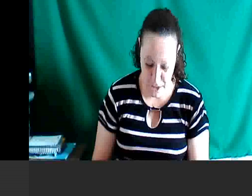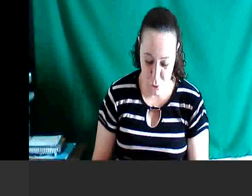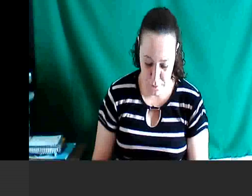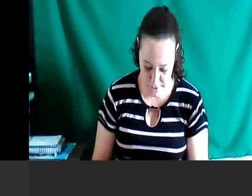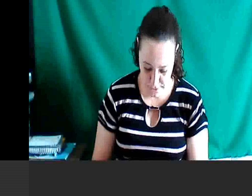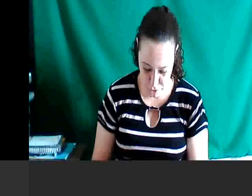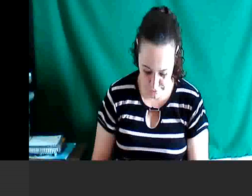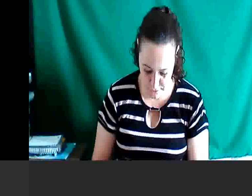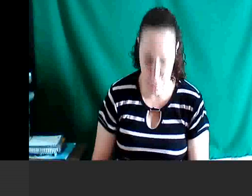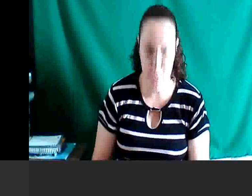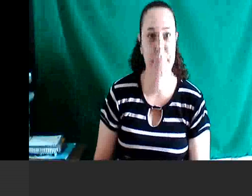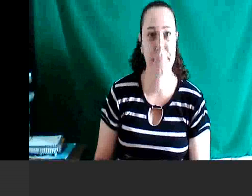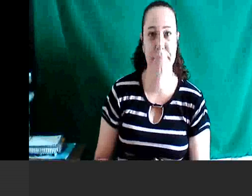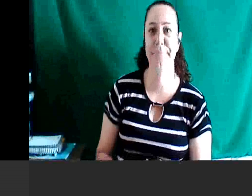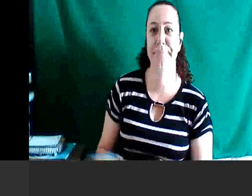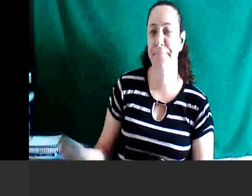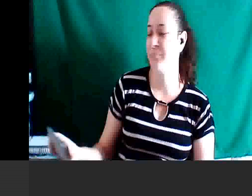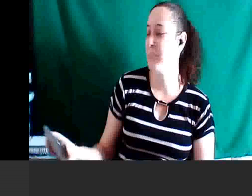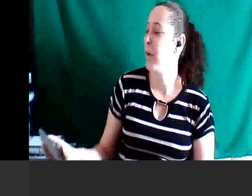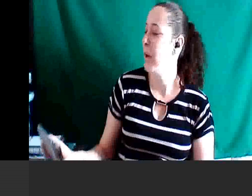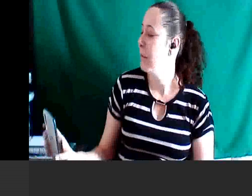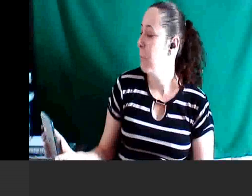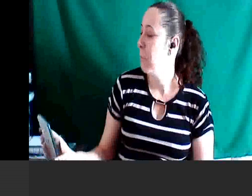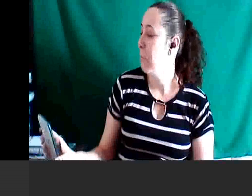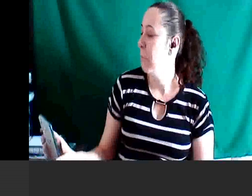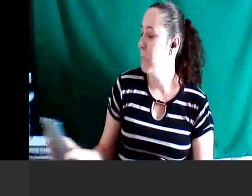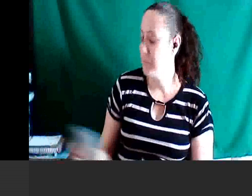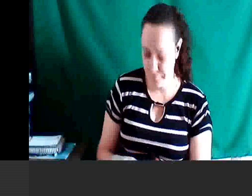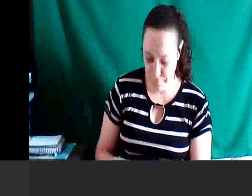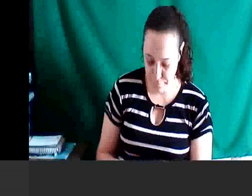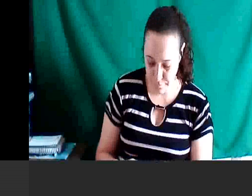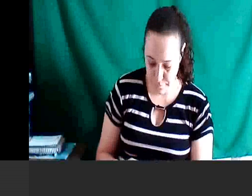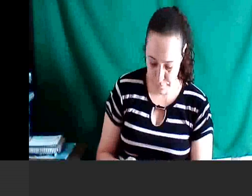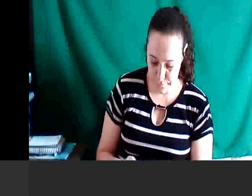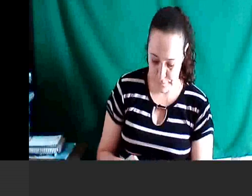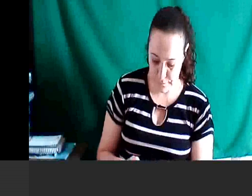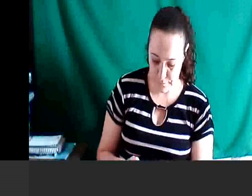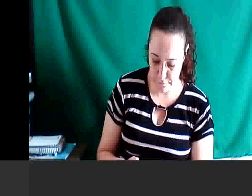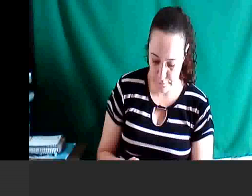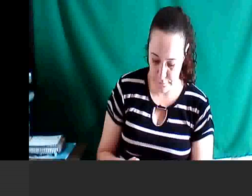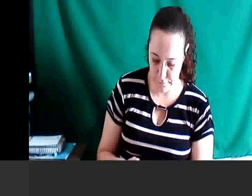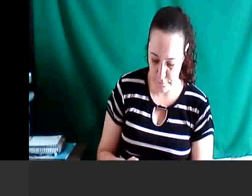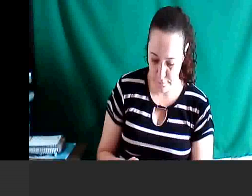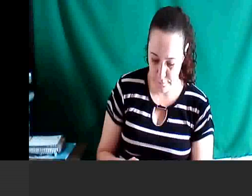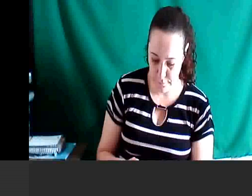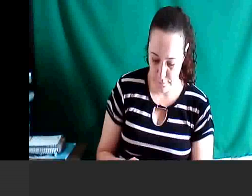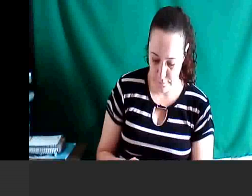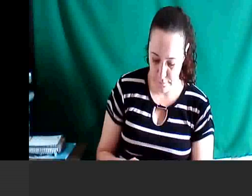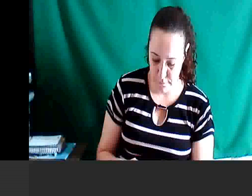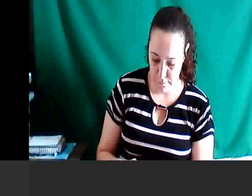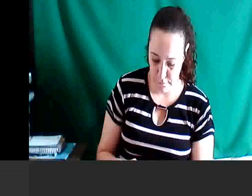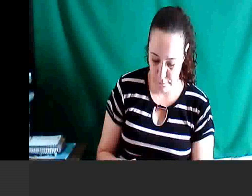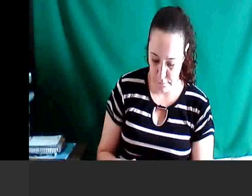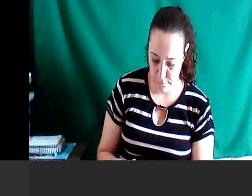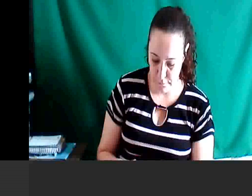Lembraram do nome ou não? Deixa eu ver se alguém escreveu aqui. Não estava na última aula. Ei, Bianca, hein? Ninguém